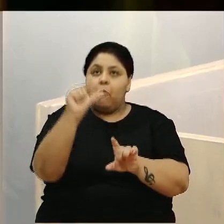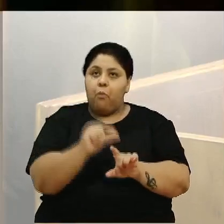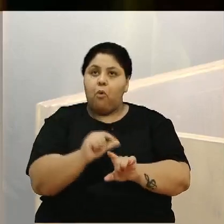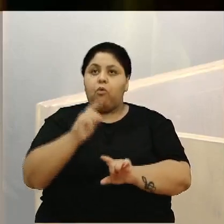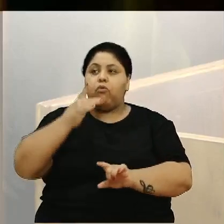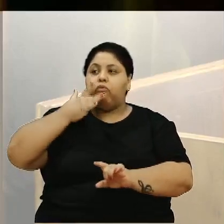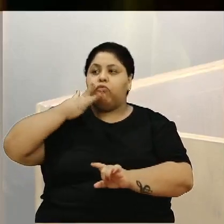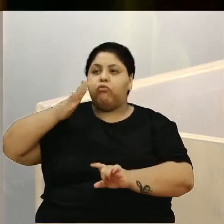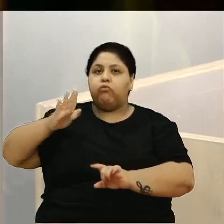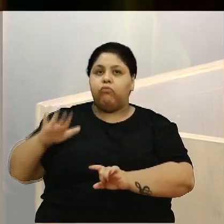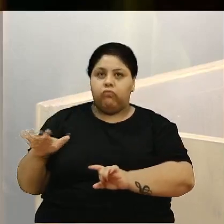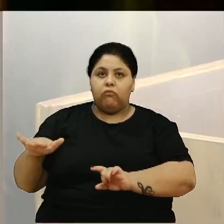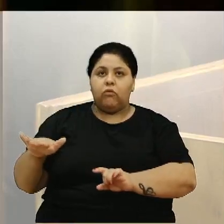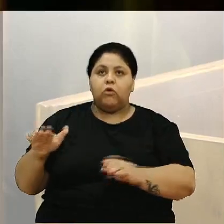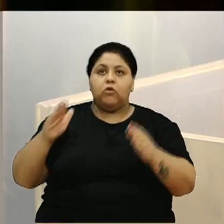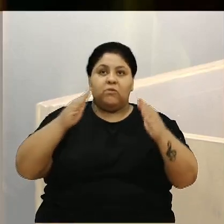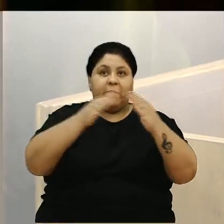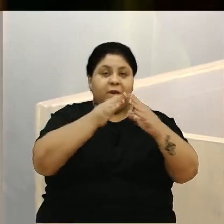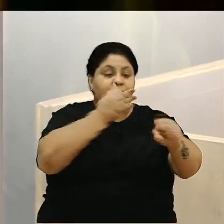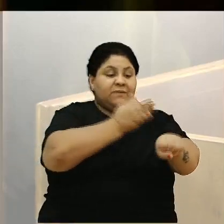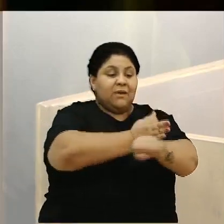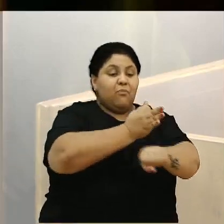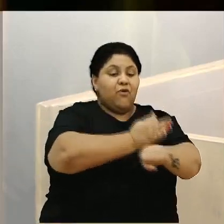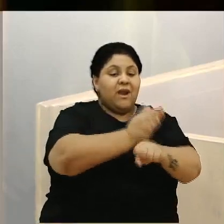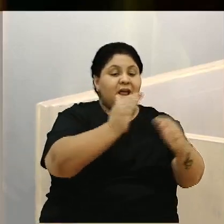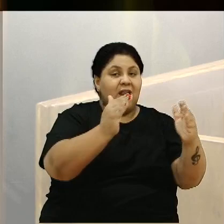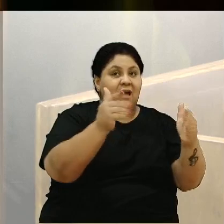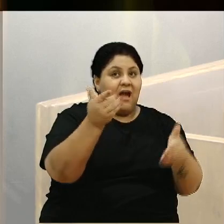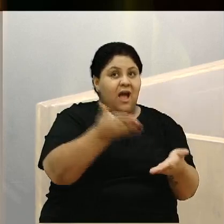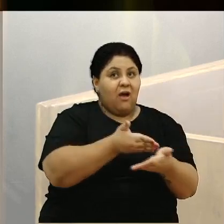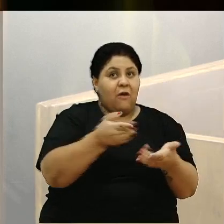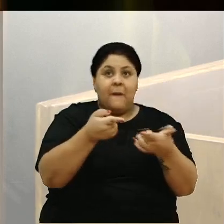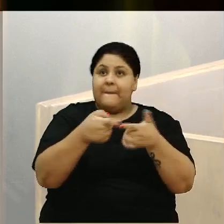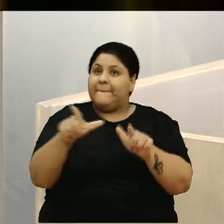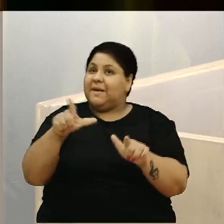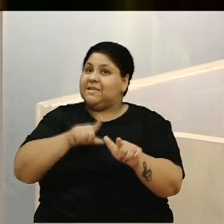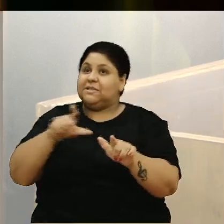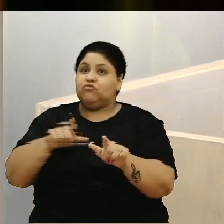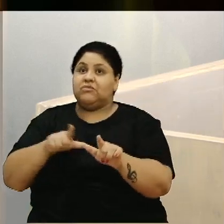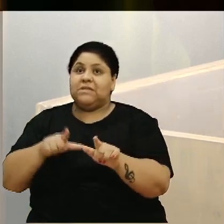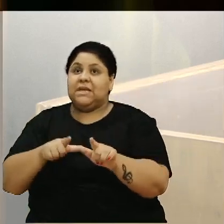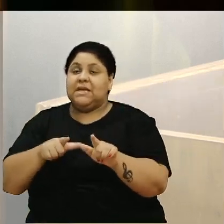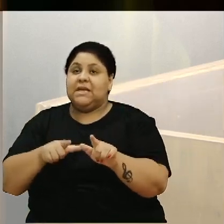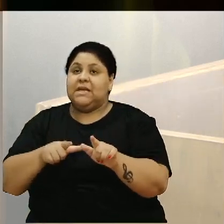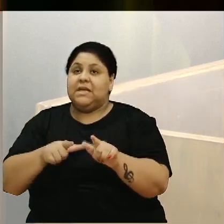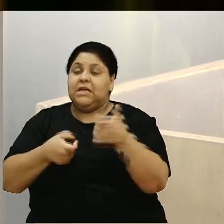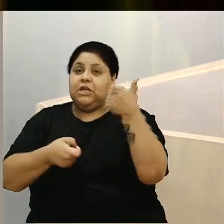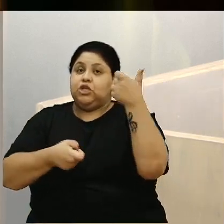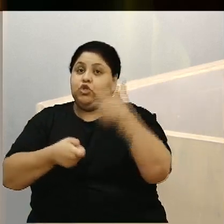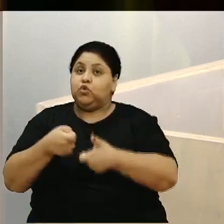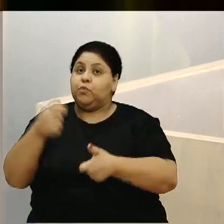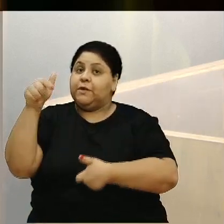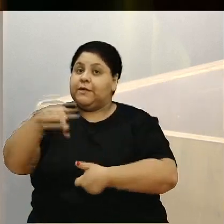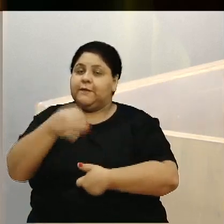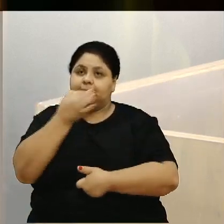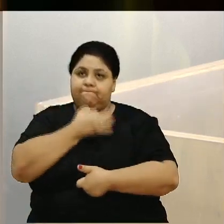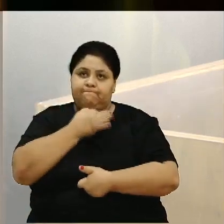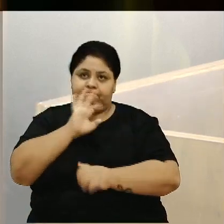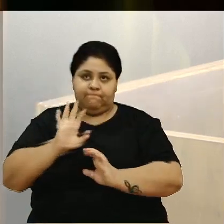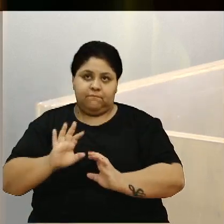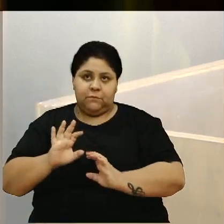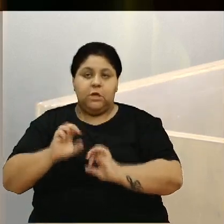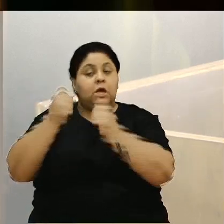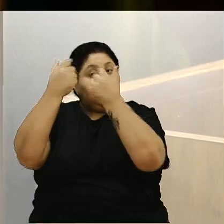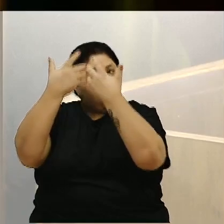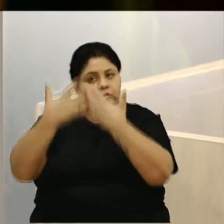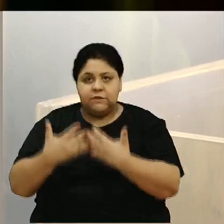crianças que estão no abrigo neste momento, mas não existem casos em Caxias do Sul. Isso não quer dizer, é claro, que a gente não tenha que ter o